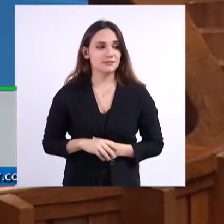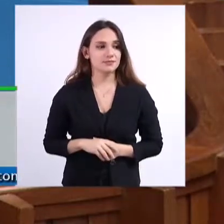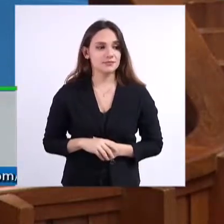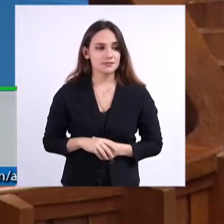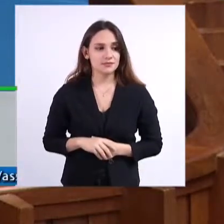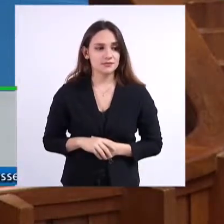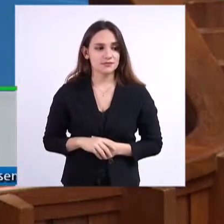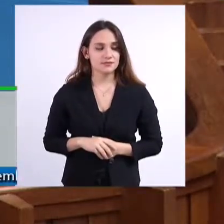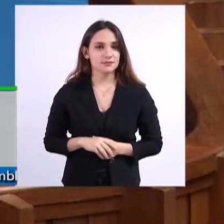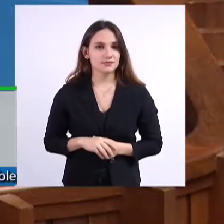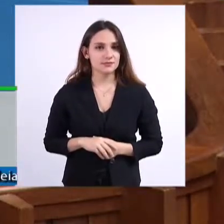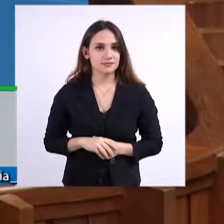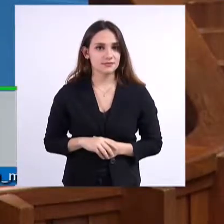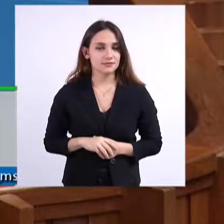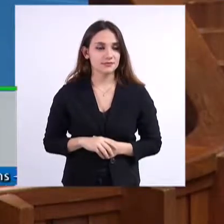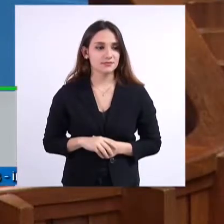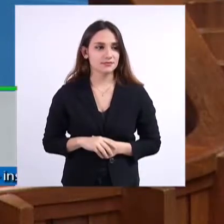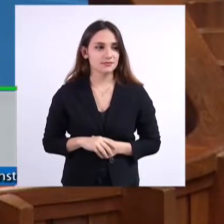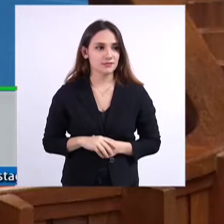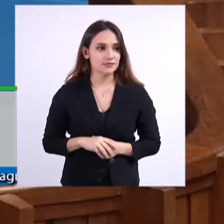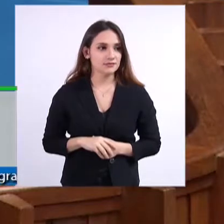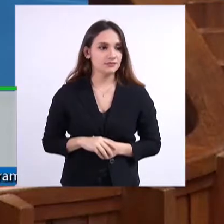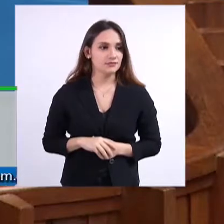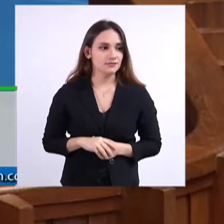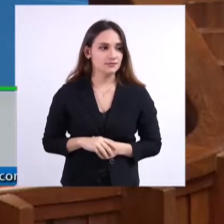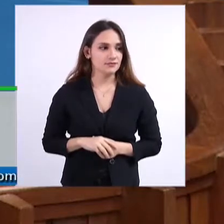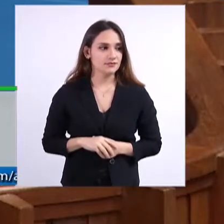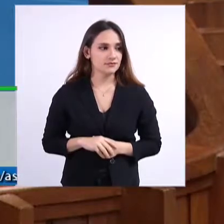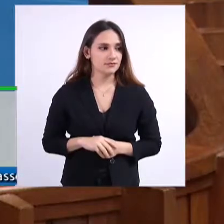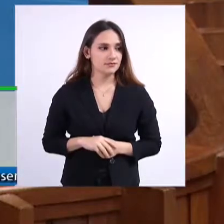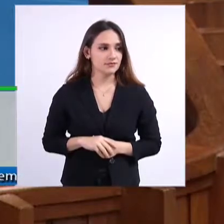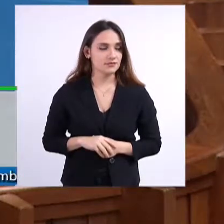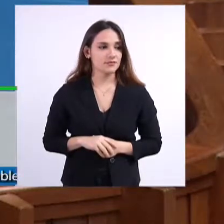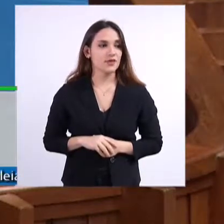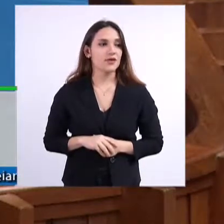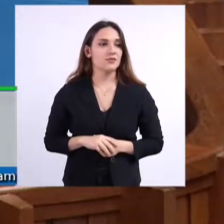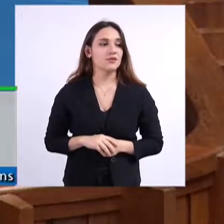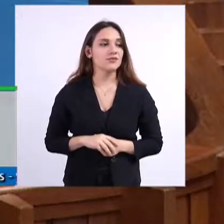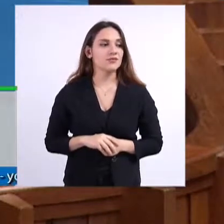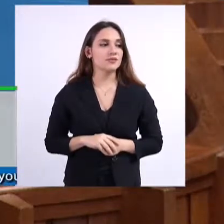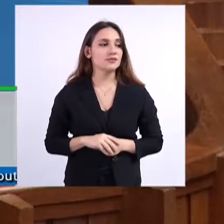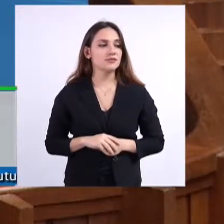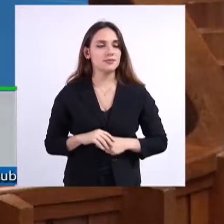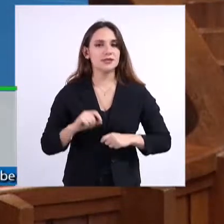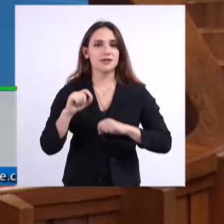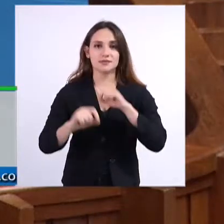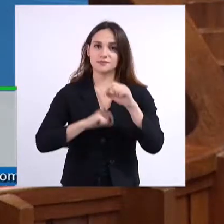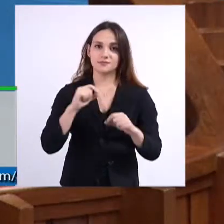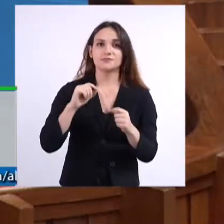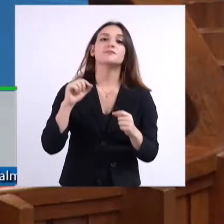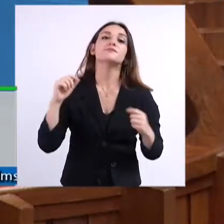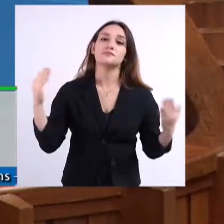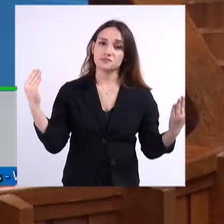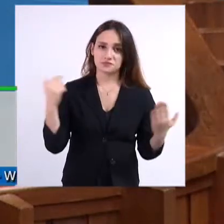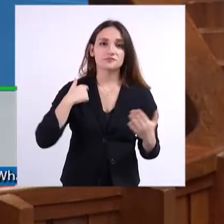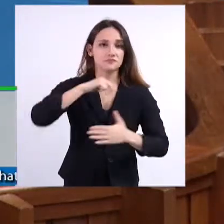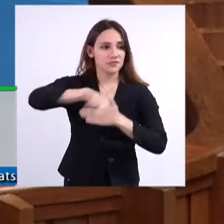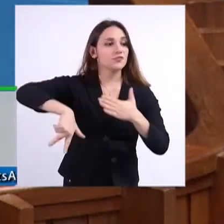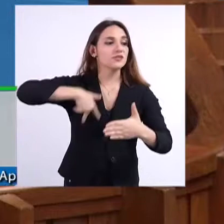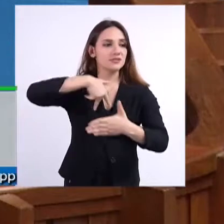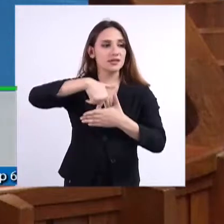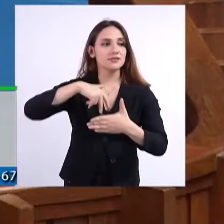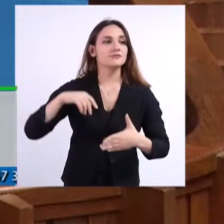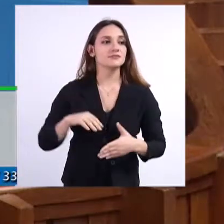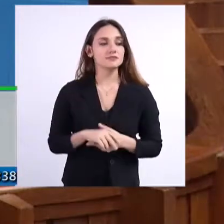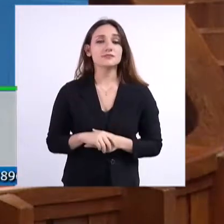estamos falando de vida. Eu lamento profundamente, senhor presidente, que nós vivemos em um país, como eu sempre tenho usado essa tribuna, para falar